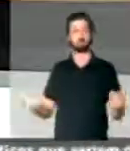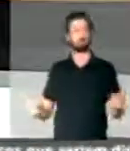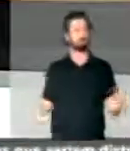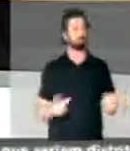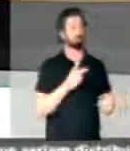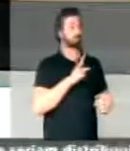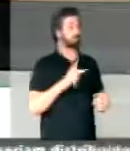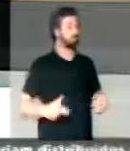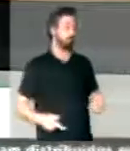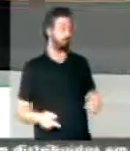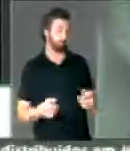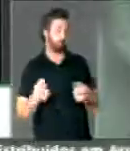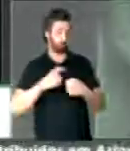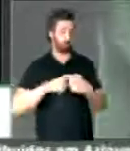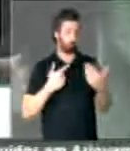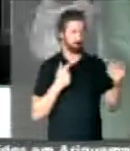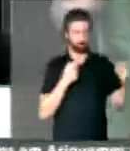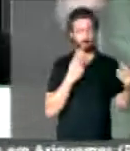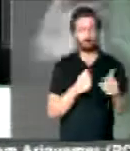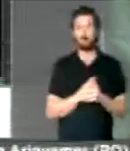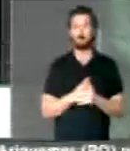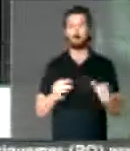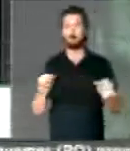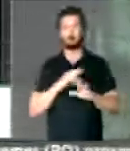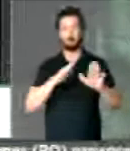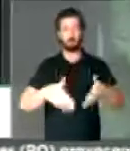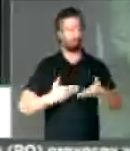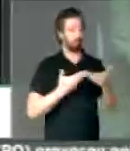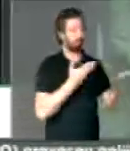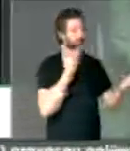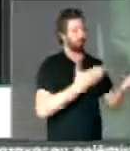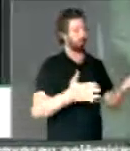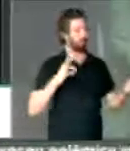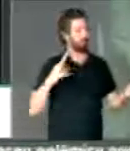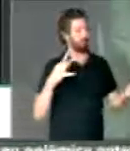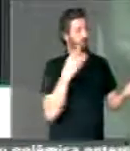senhora Presidente, deputada Creuza, nossa homenagem a todas as